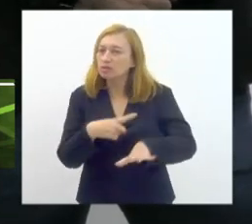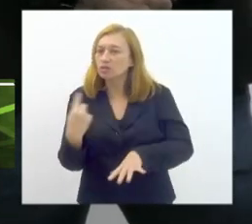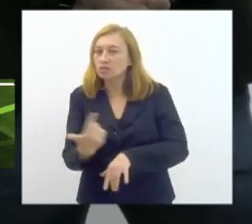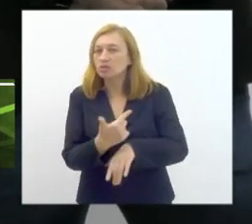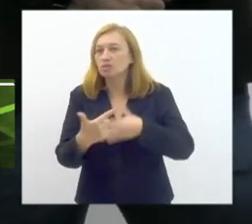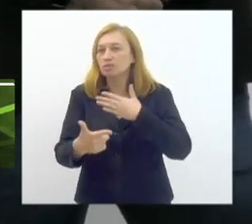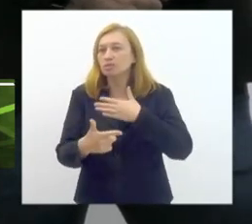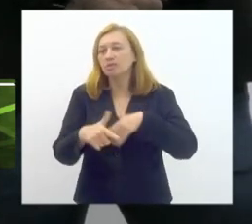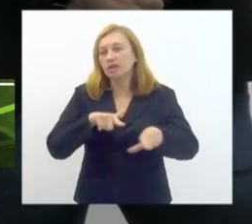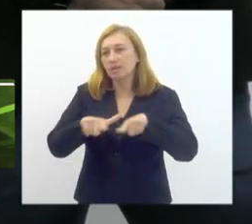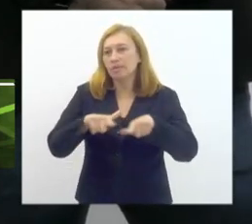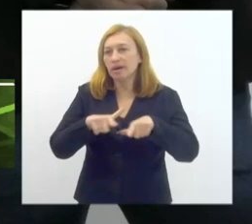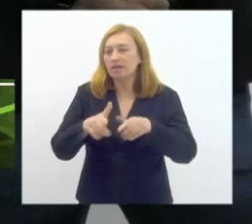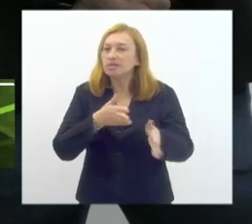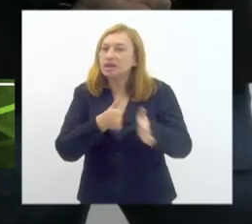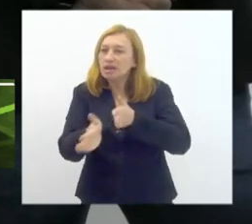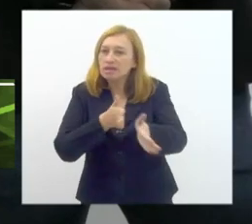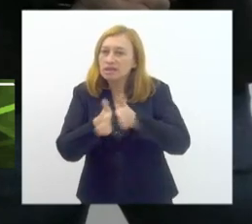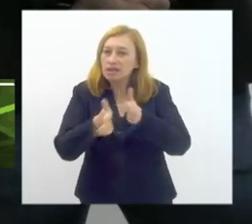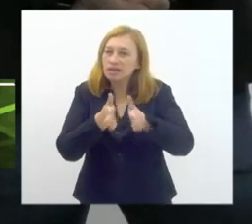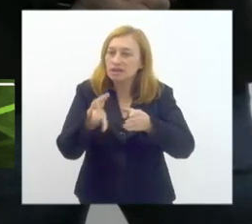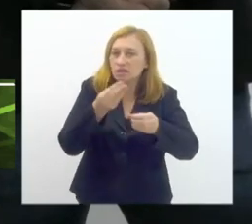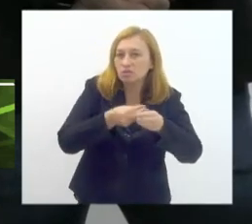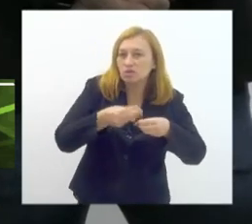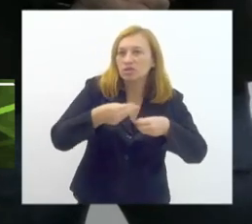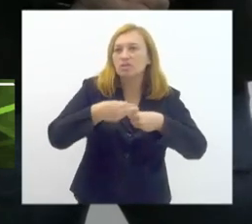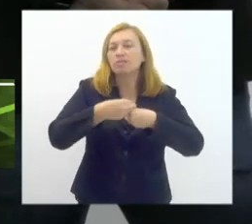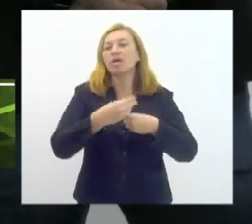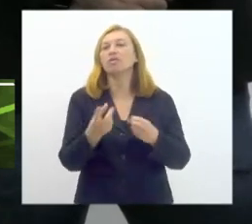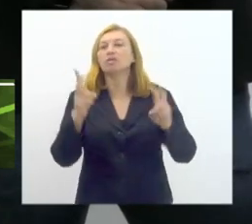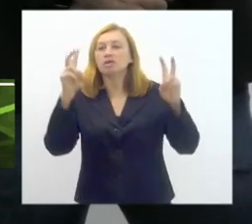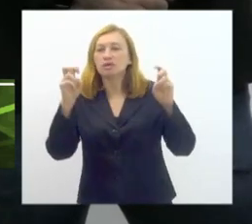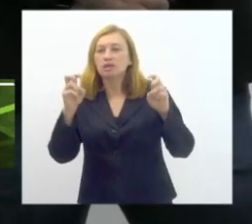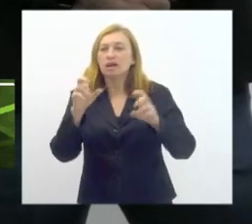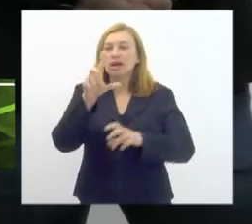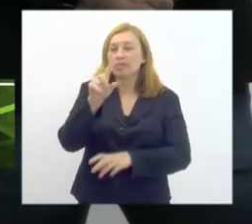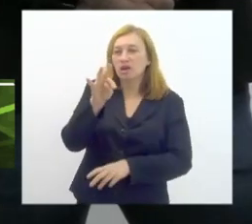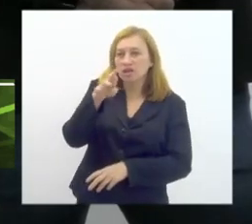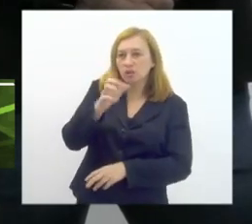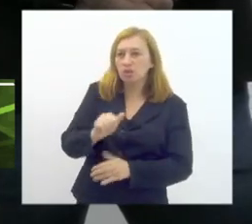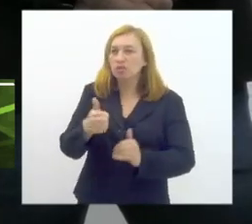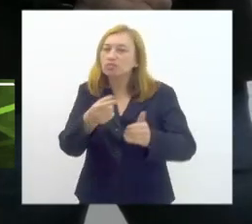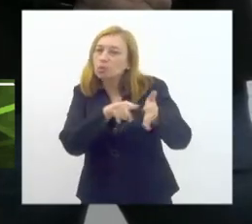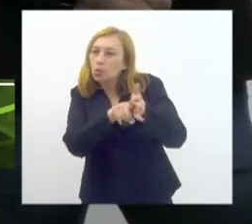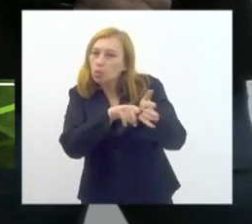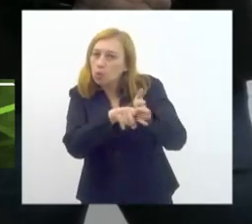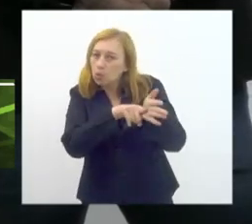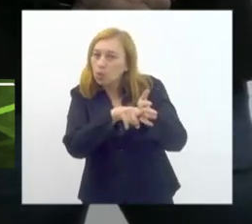de acesso aos munícipes, na questão de laboratório de análise,